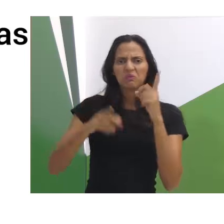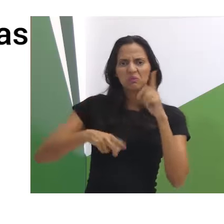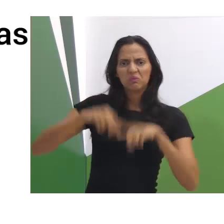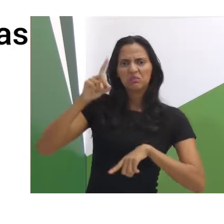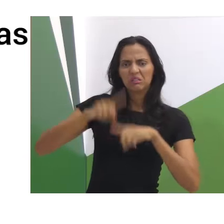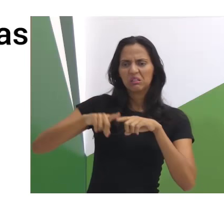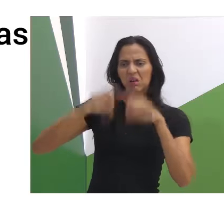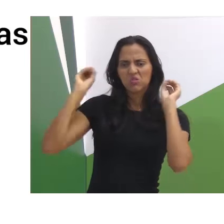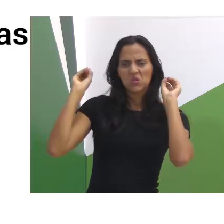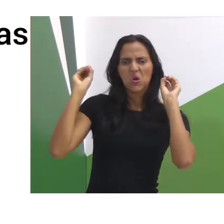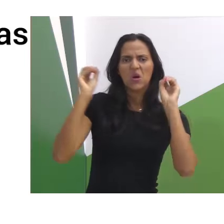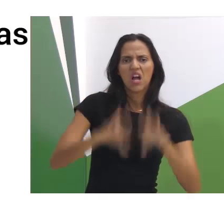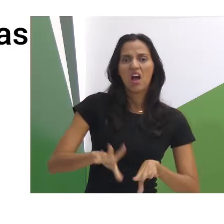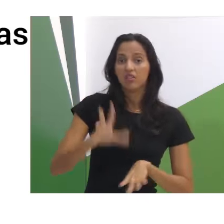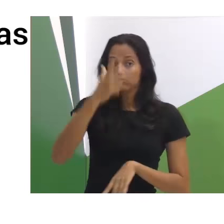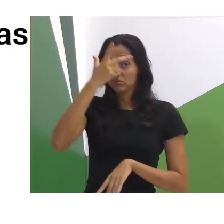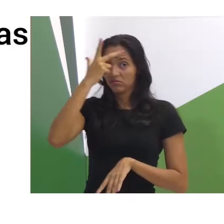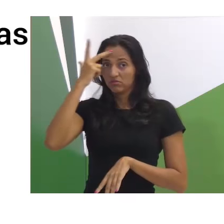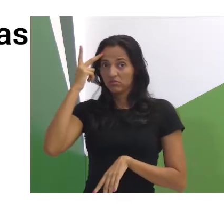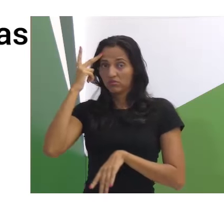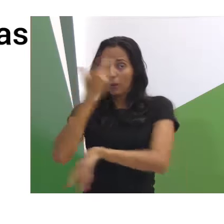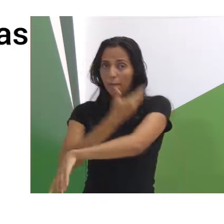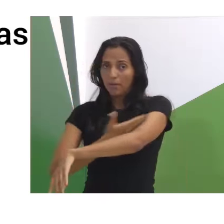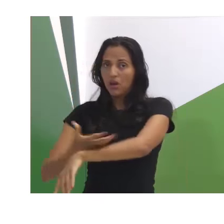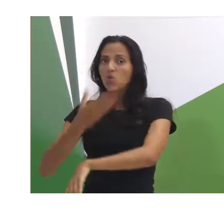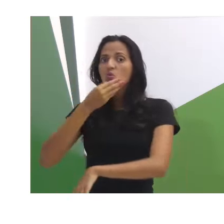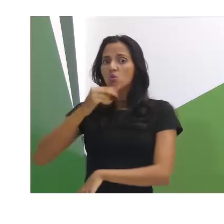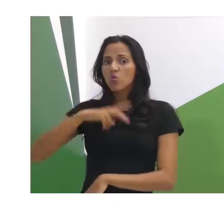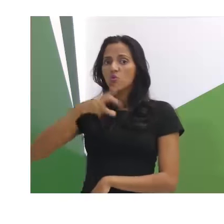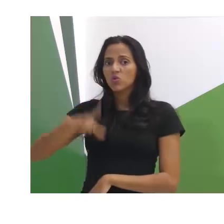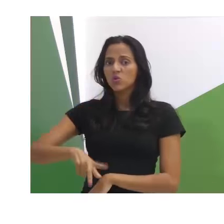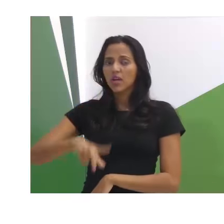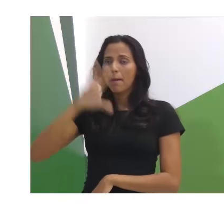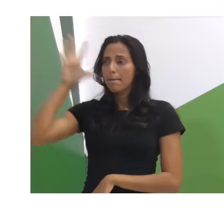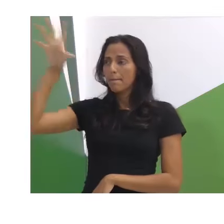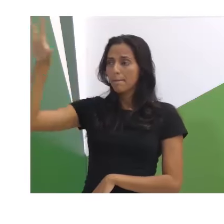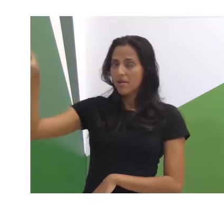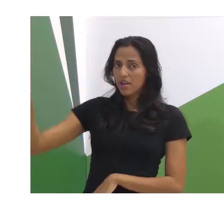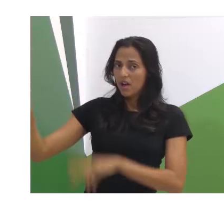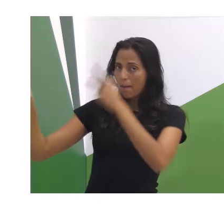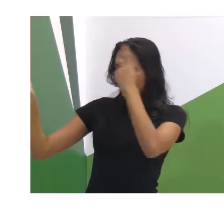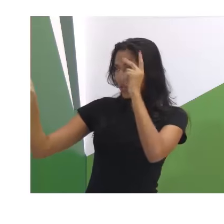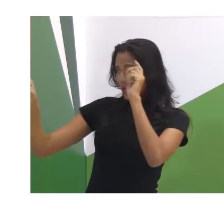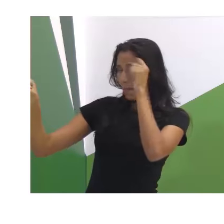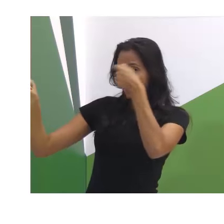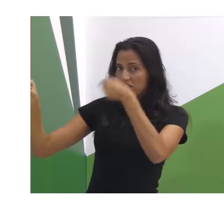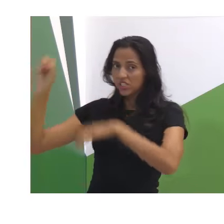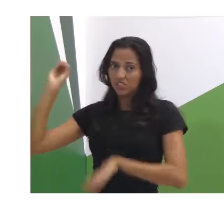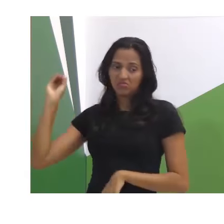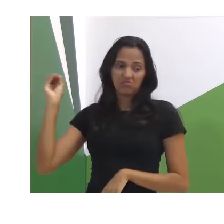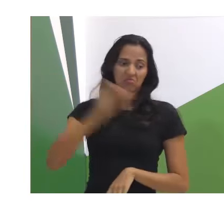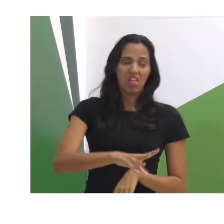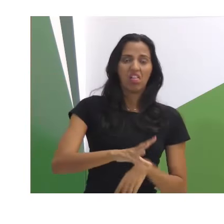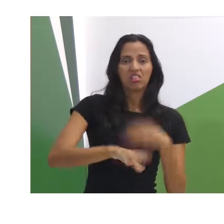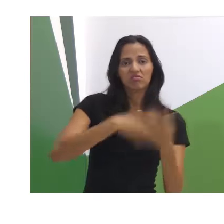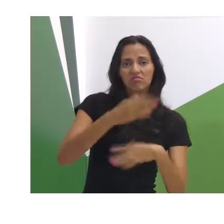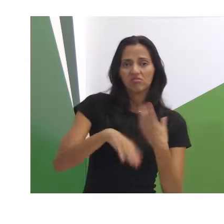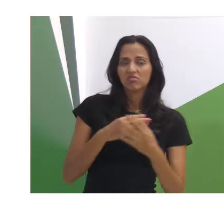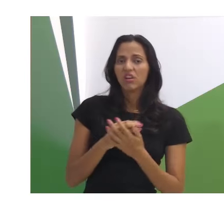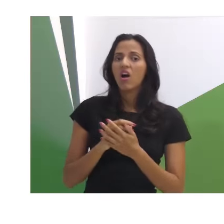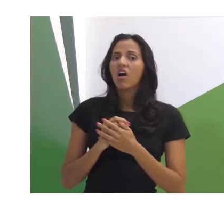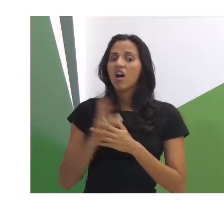evitar a rebelião. Mas, mesmo assim, devido às condições dessa viagem, aconteciam muitas